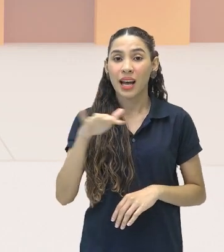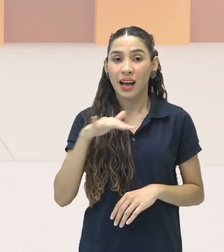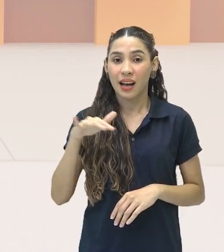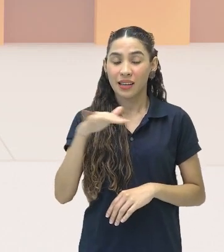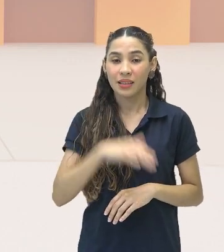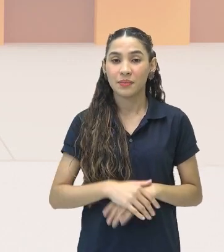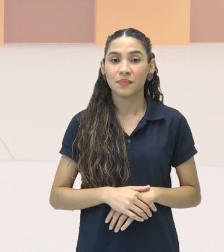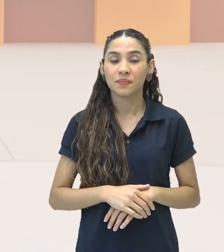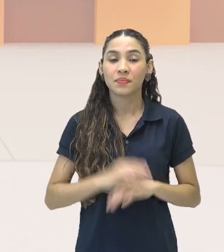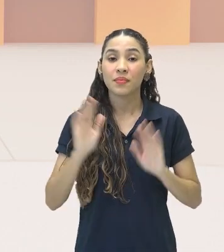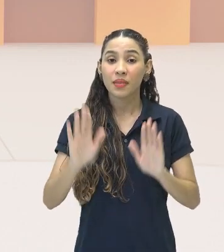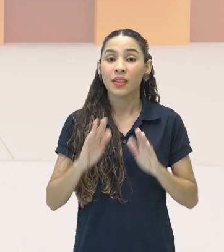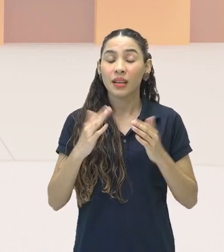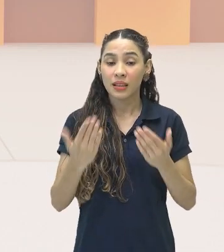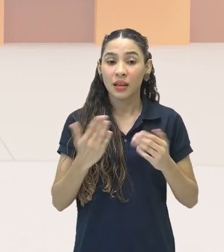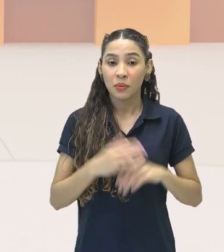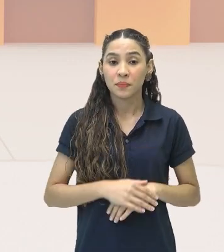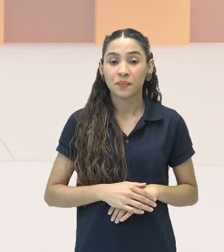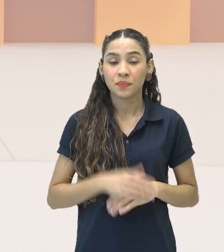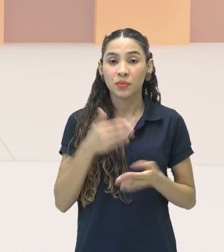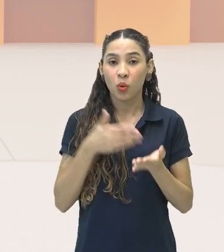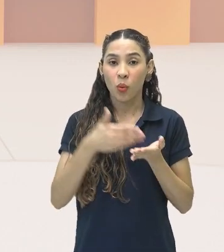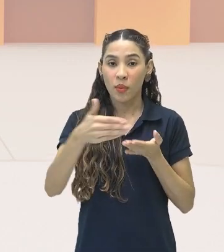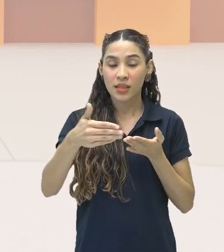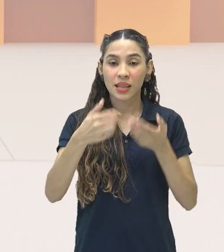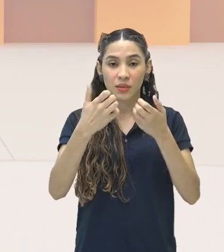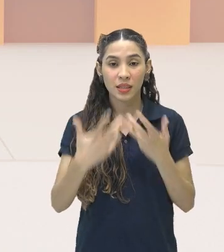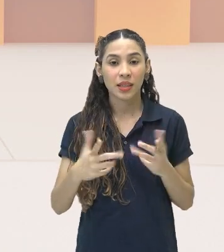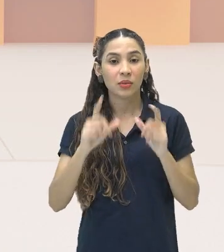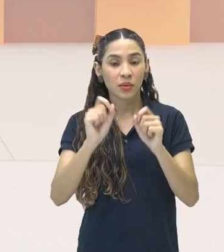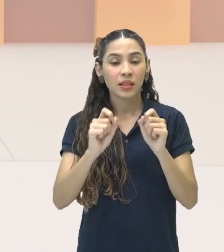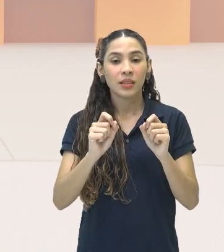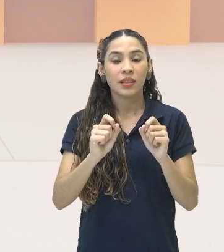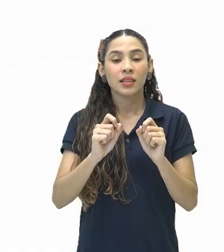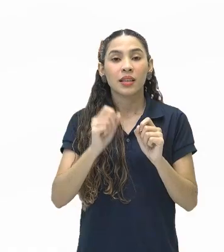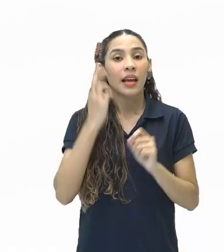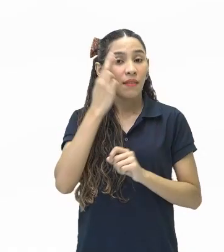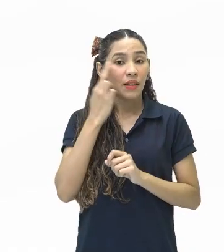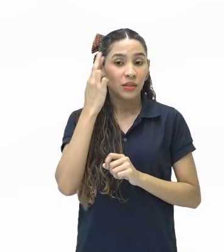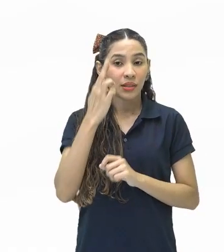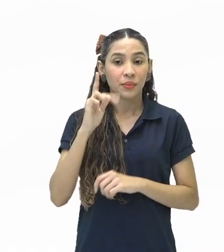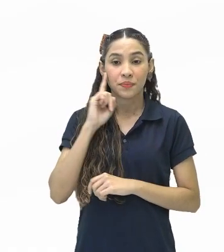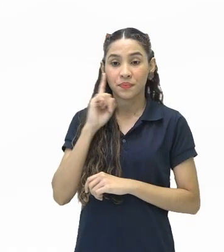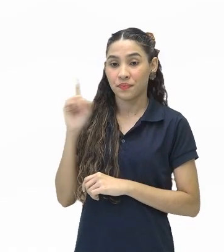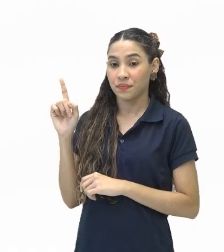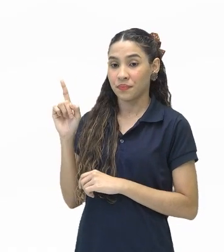né? Então vamos ver aqui, nós vamos começar aqui falando já dessas reflexões.